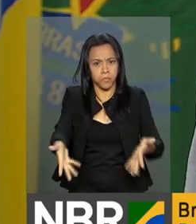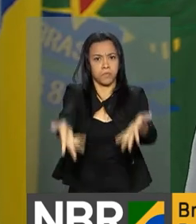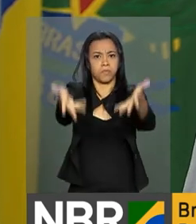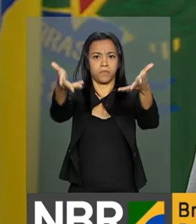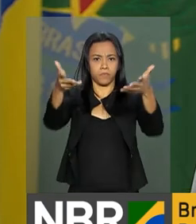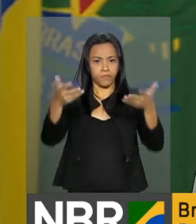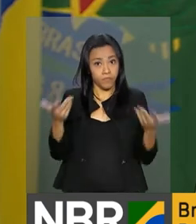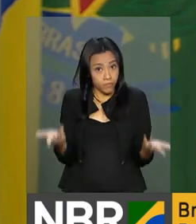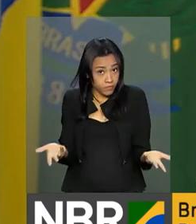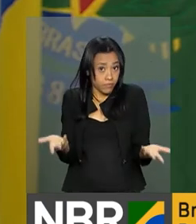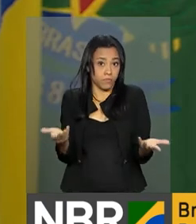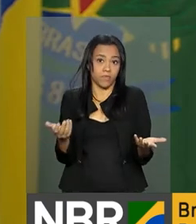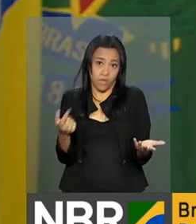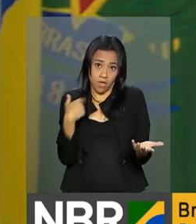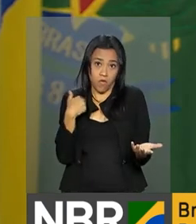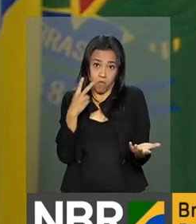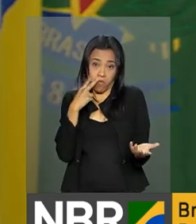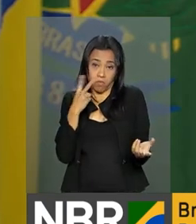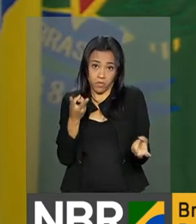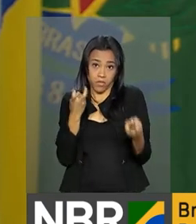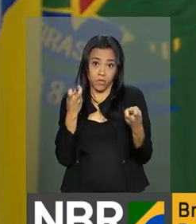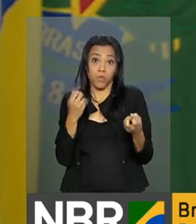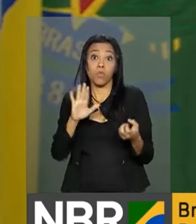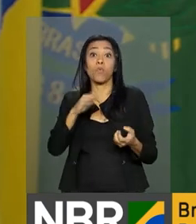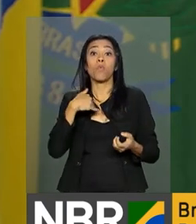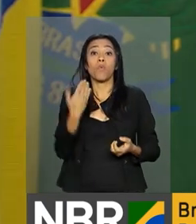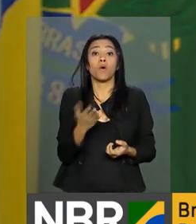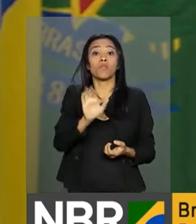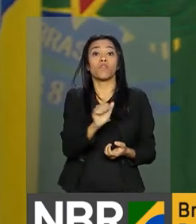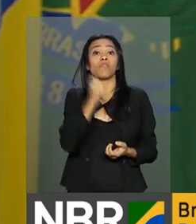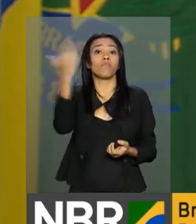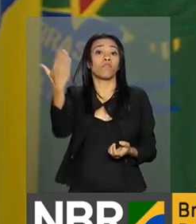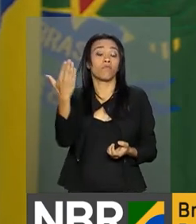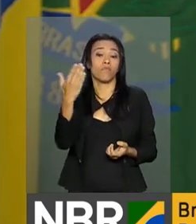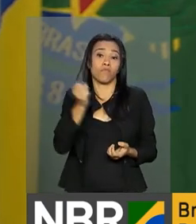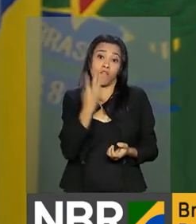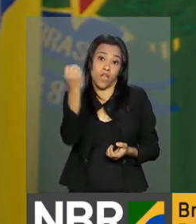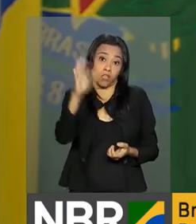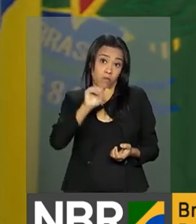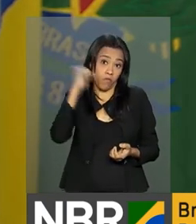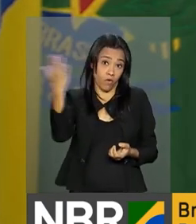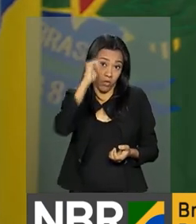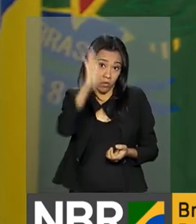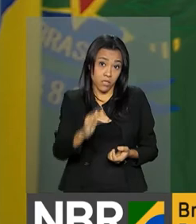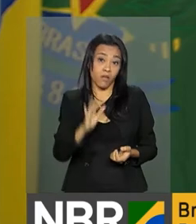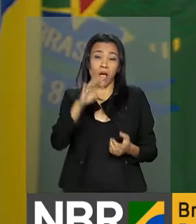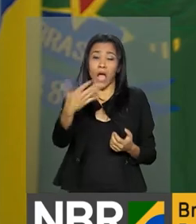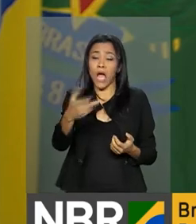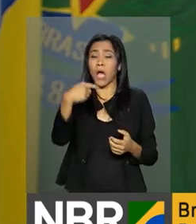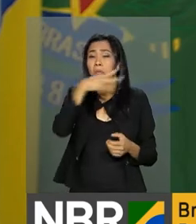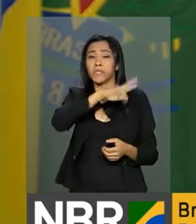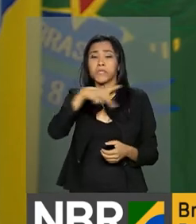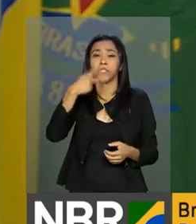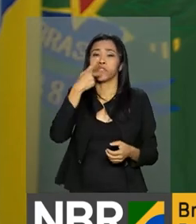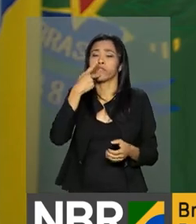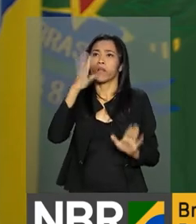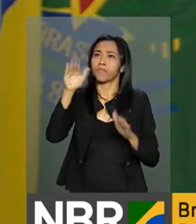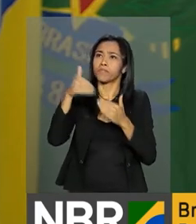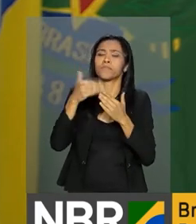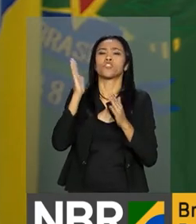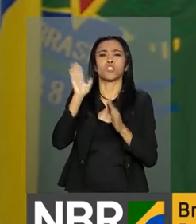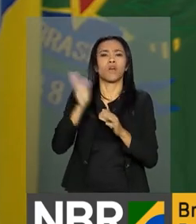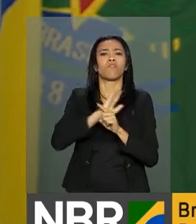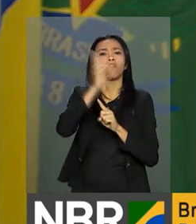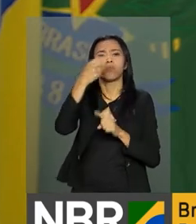enfim eu vejo aqui quando viajo pelo exterior de vez em quando e se apresentam fala com ninguém do exterior a bem nós fomos a rússia